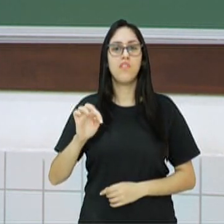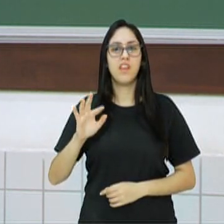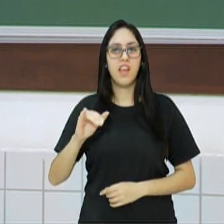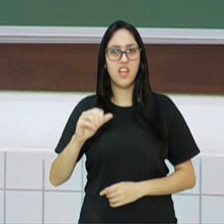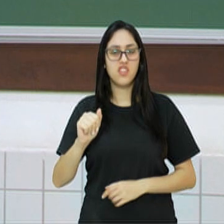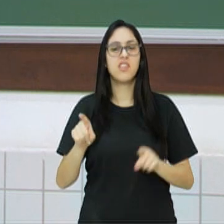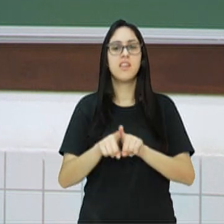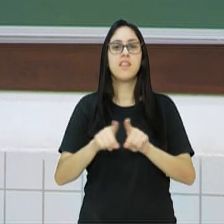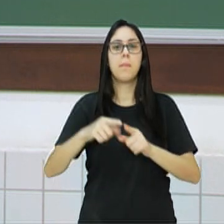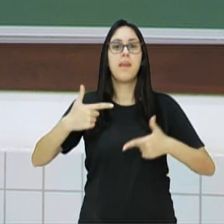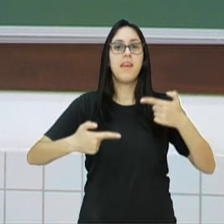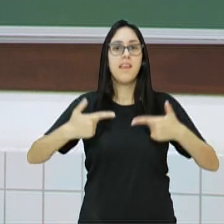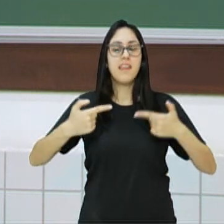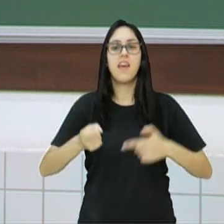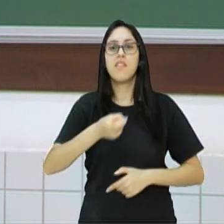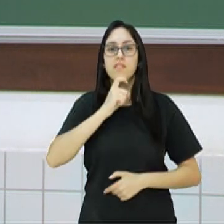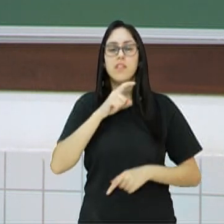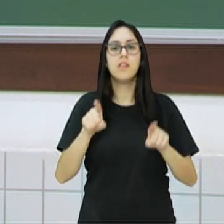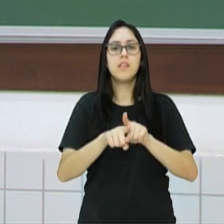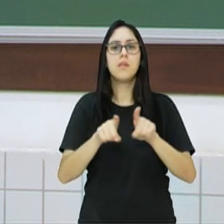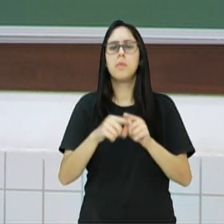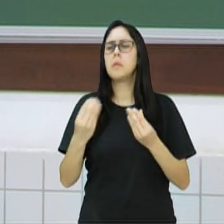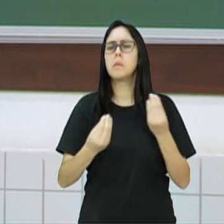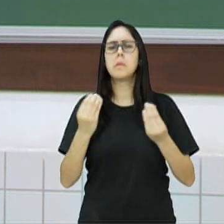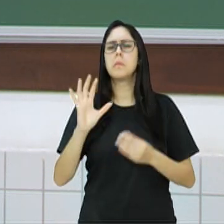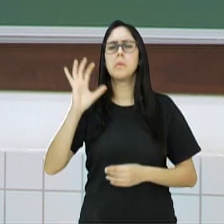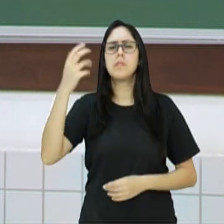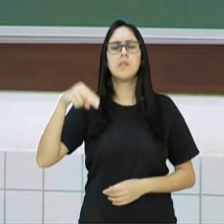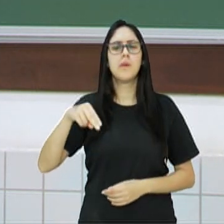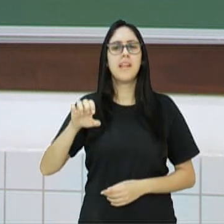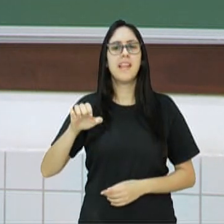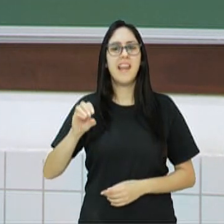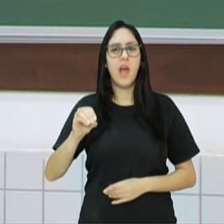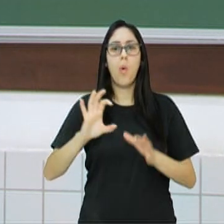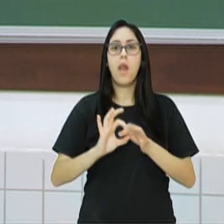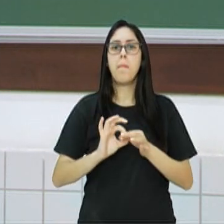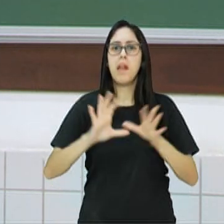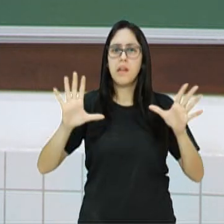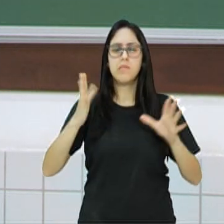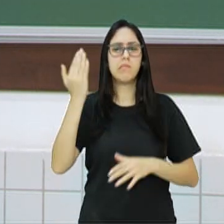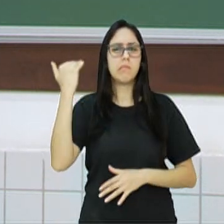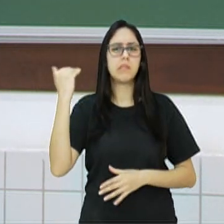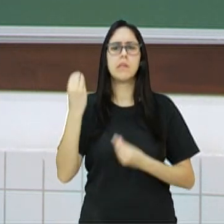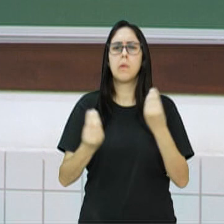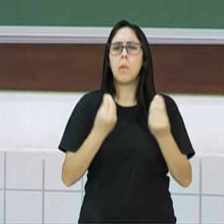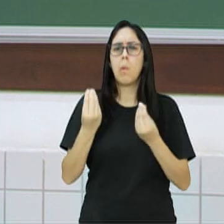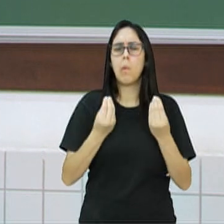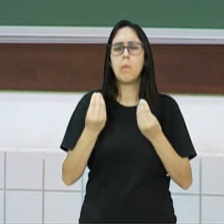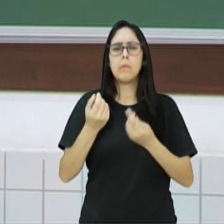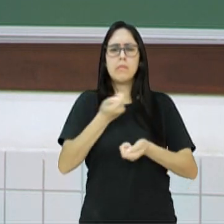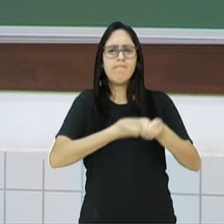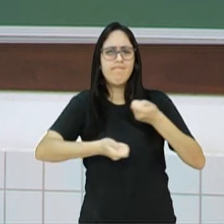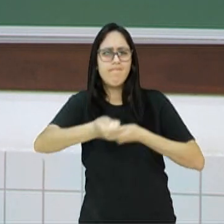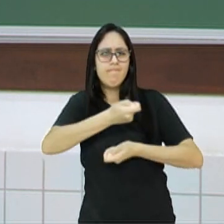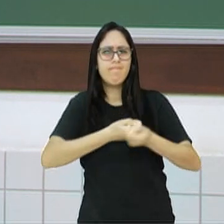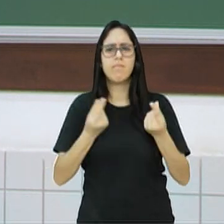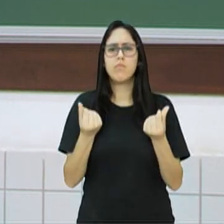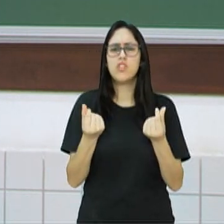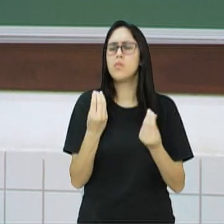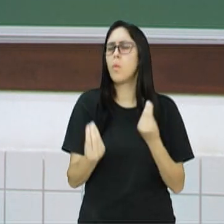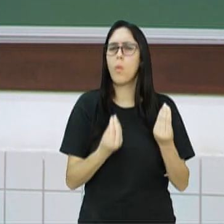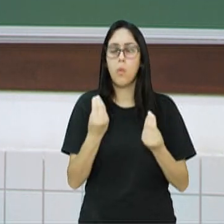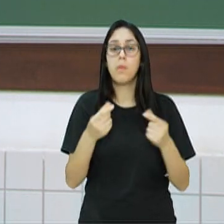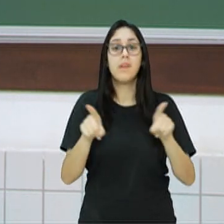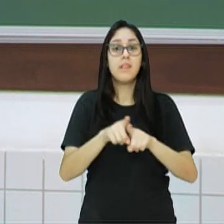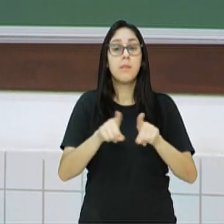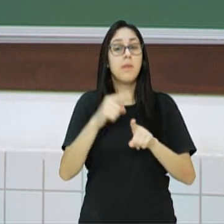do neoliberalismo como uma política econômica mundial, né? Então a gente vai também se prender a essa questão. E identificar as